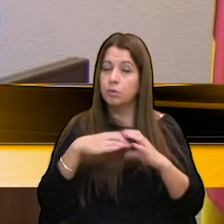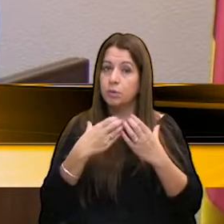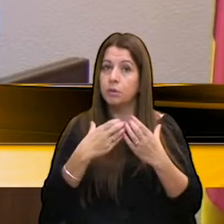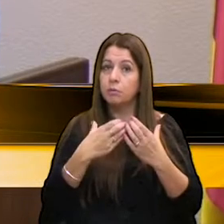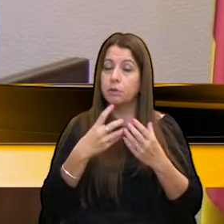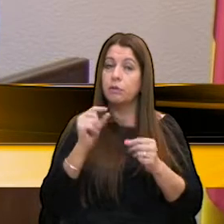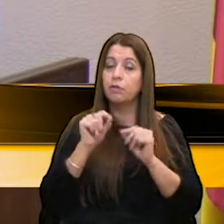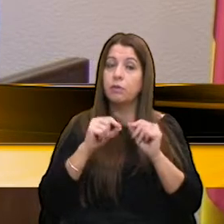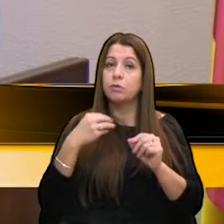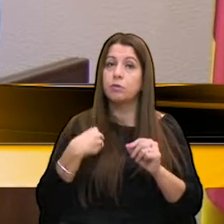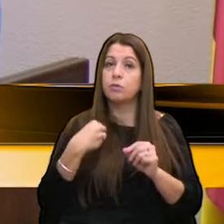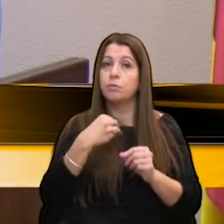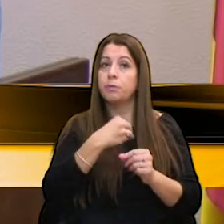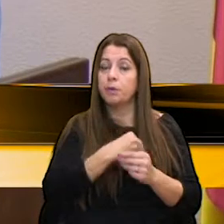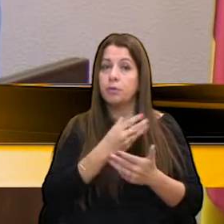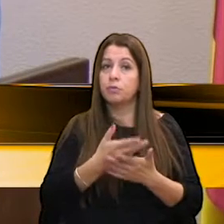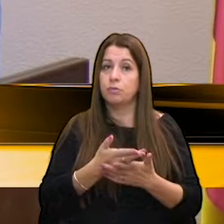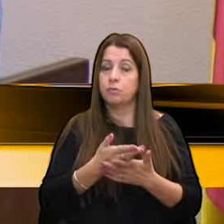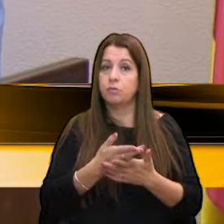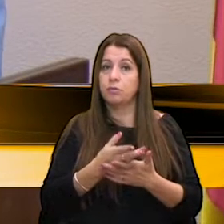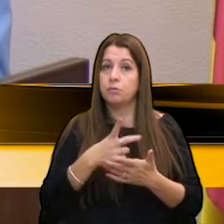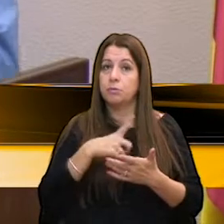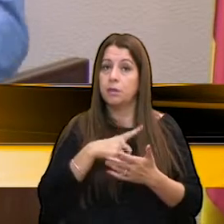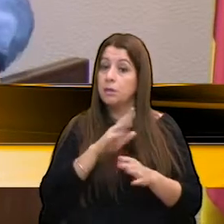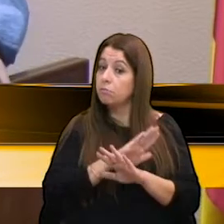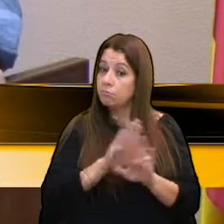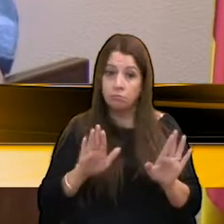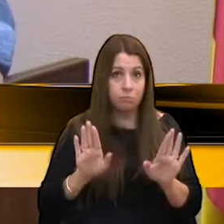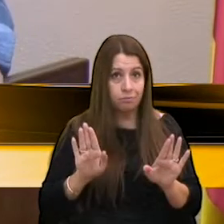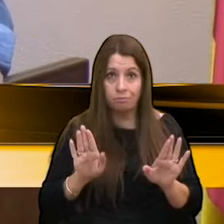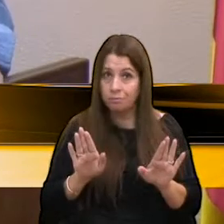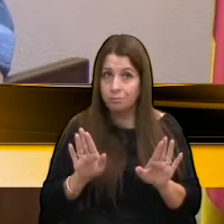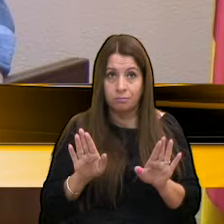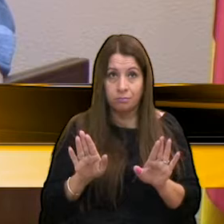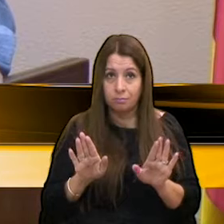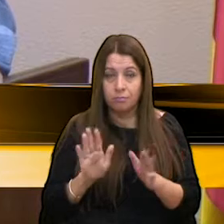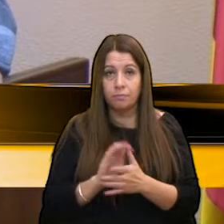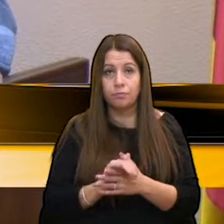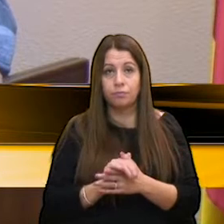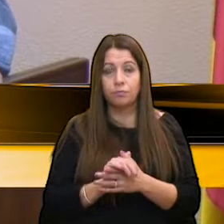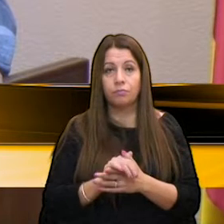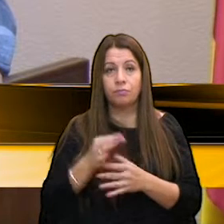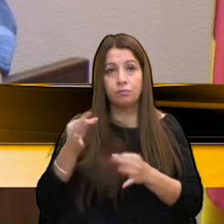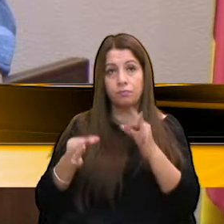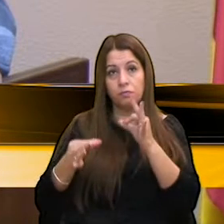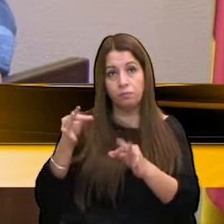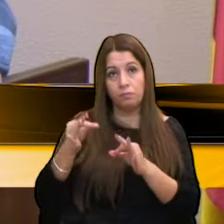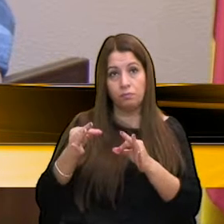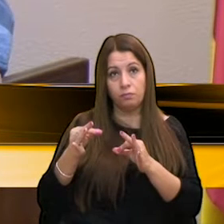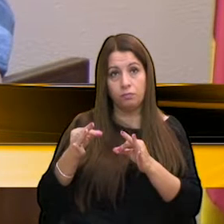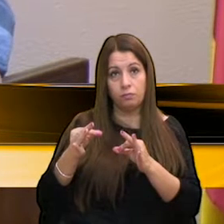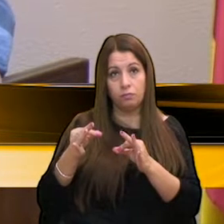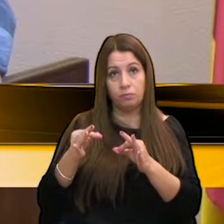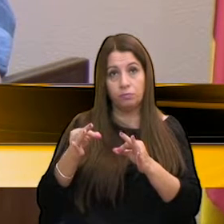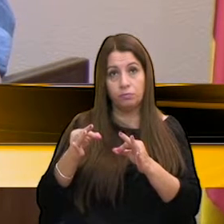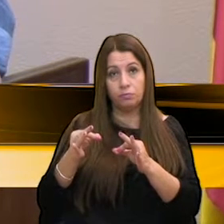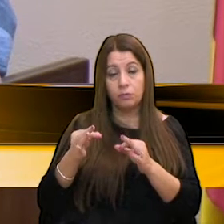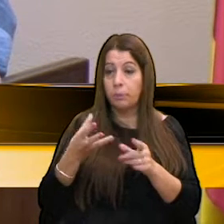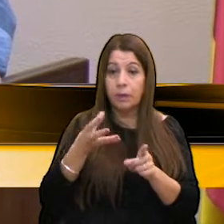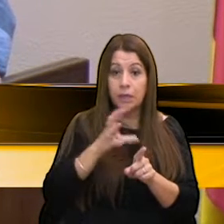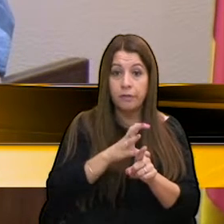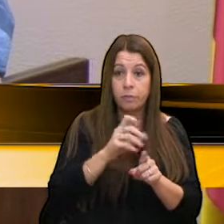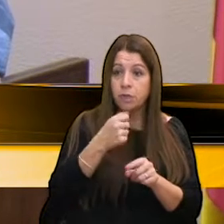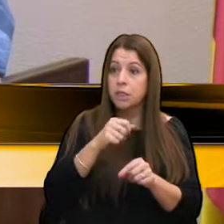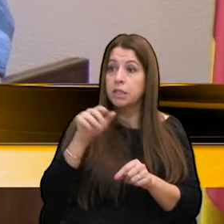situação dos médicos, mas tem que dar um basta, tem que dar um basta. Então, a justiça, se tocar dela, intervir, que não precise